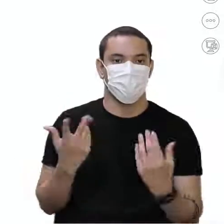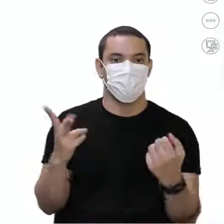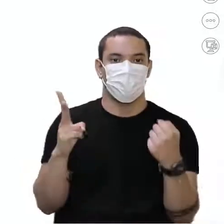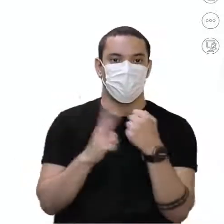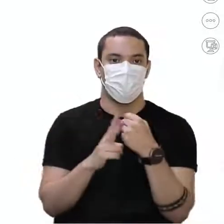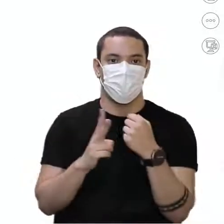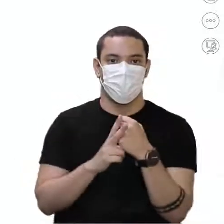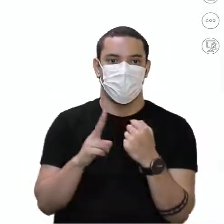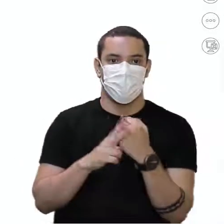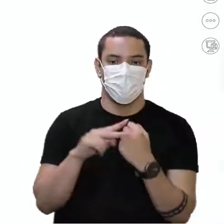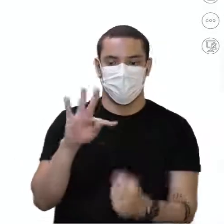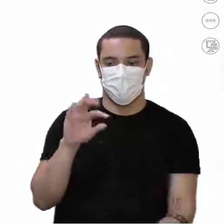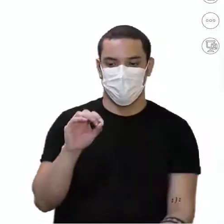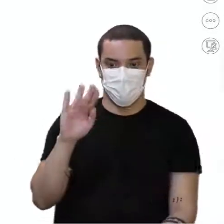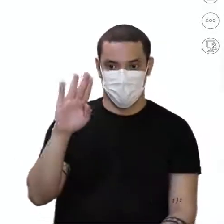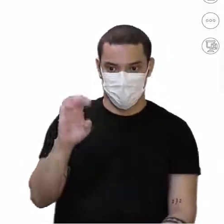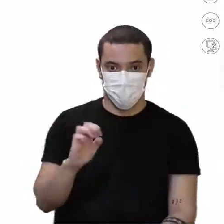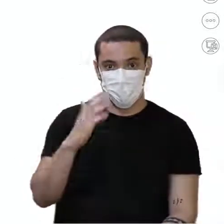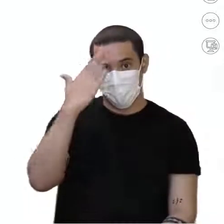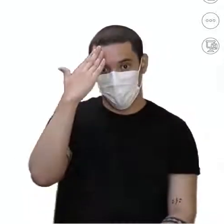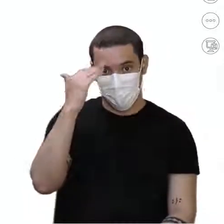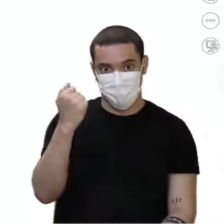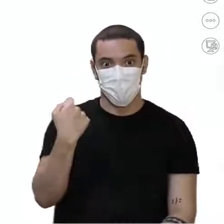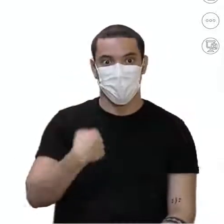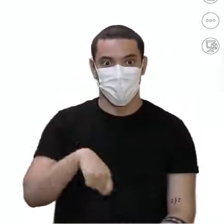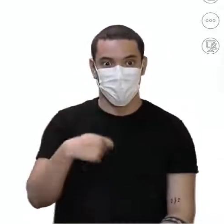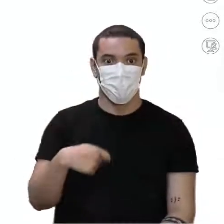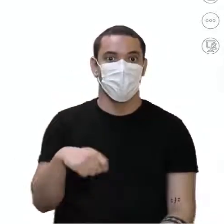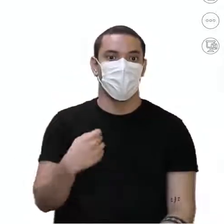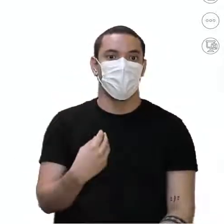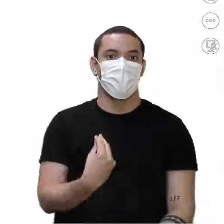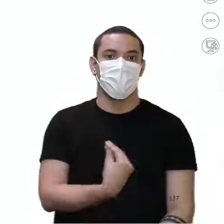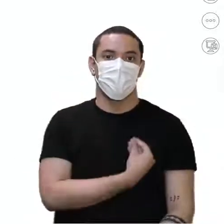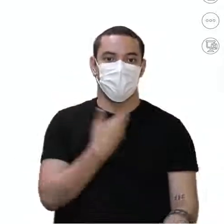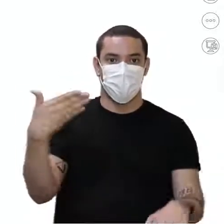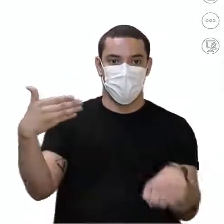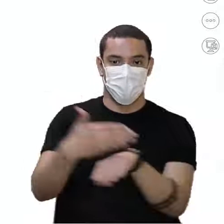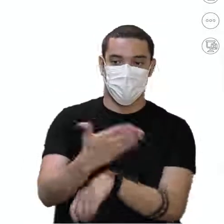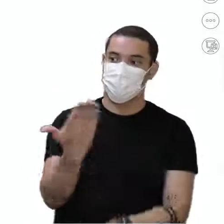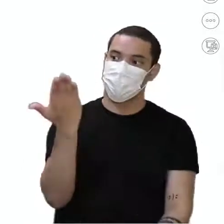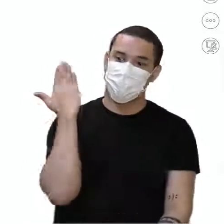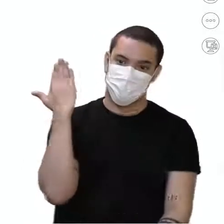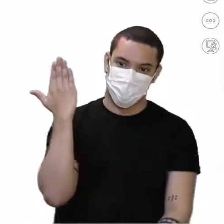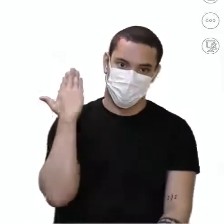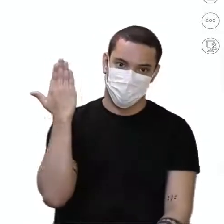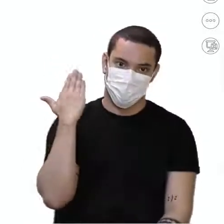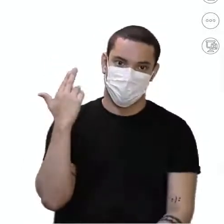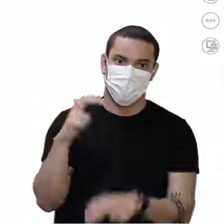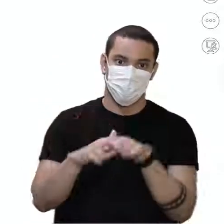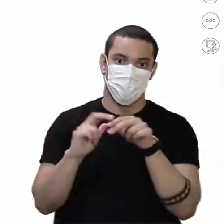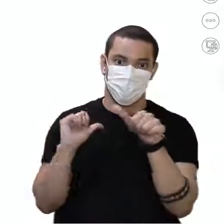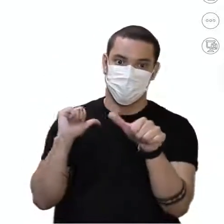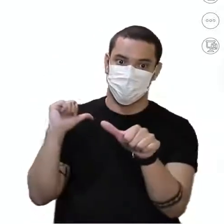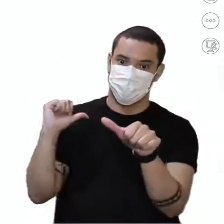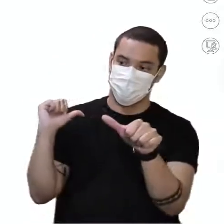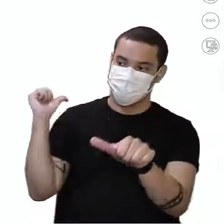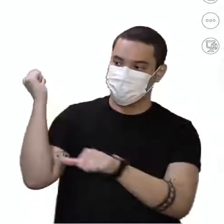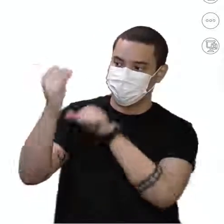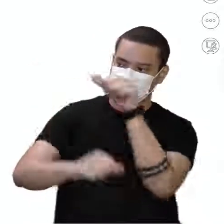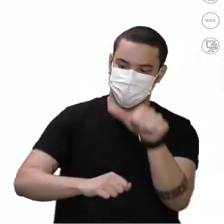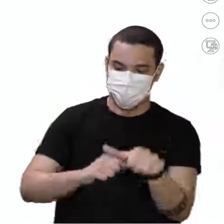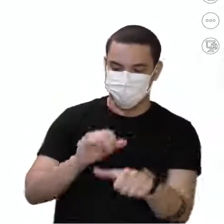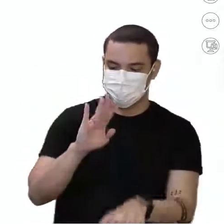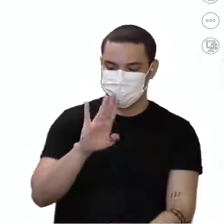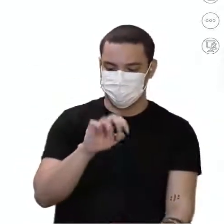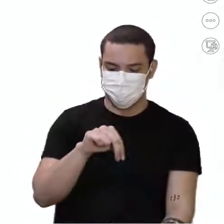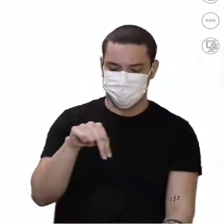e você sabe que você tem que colocar ele no particípio passado. Então, ele está bem aqui desse jeito, ele veio de lá para cá desse jeito, ele